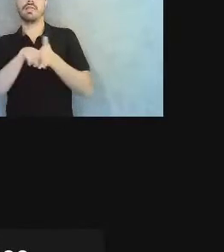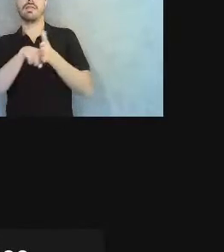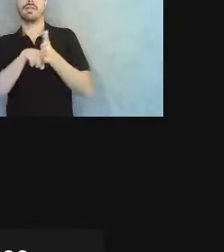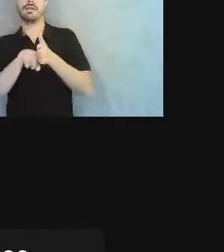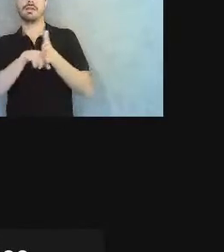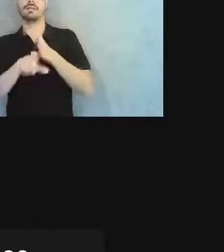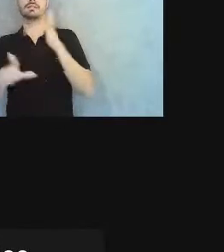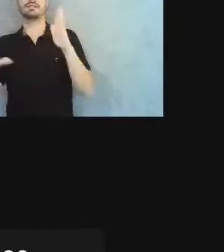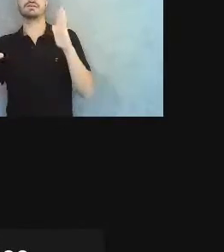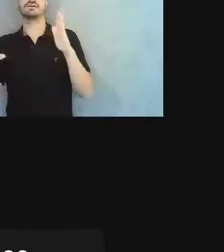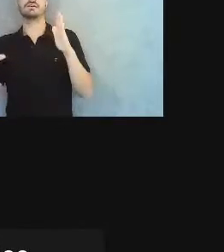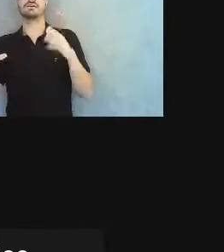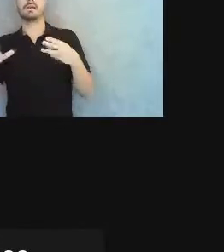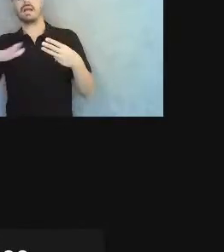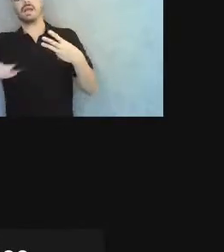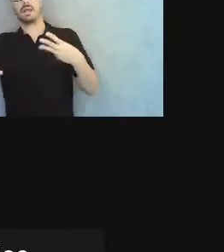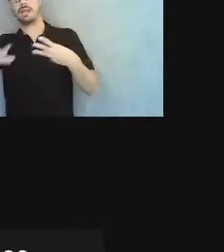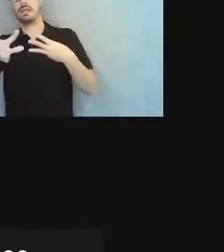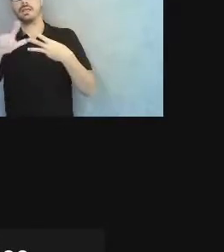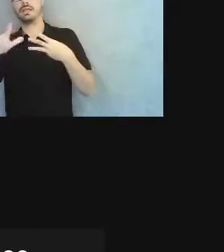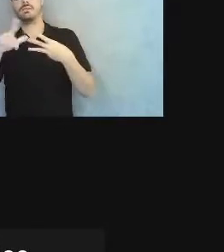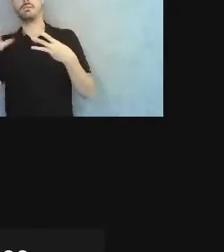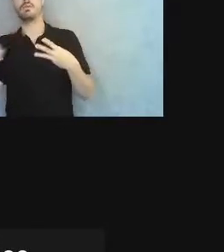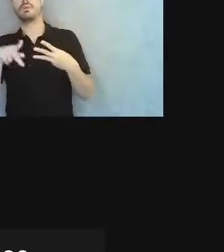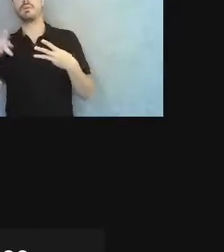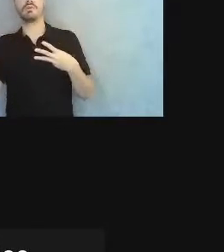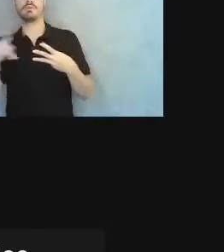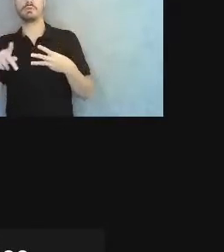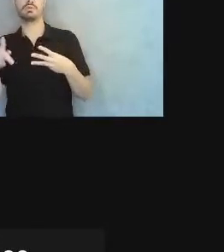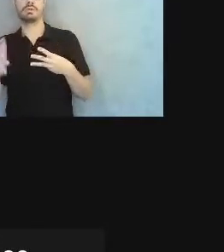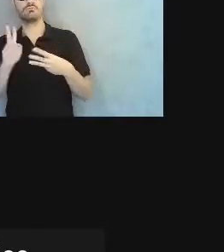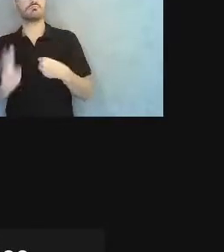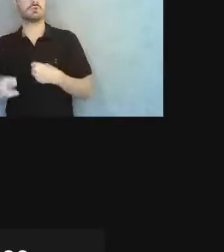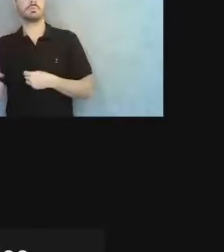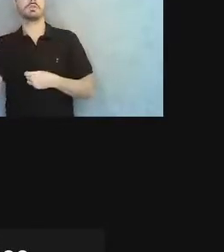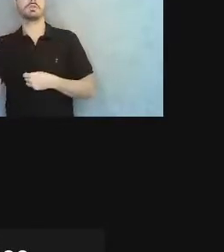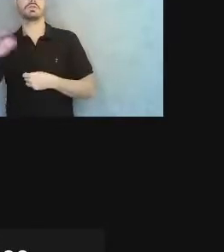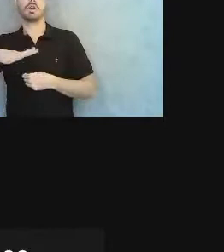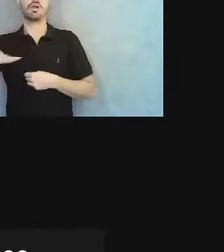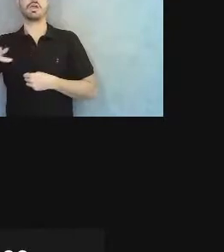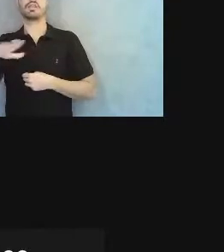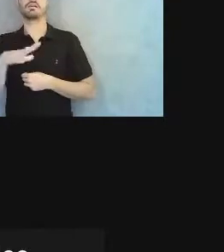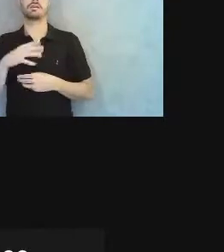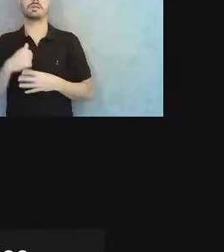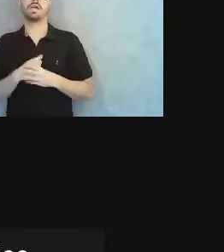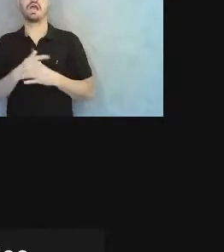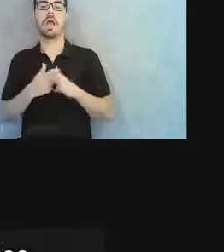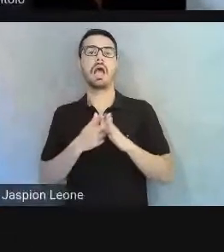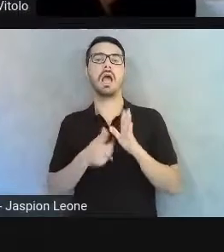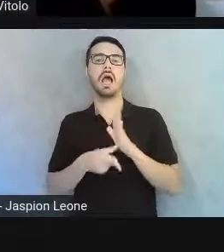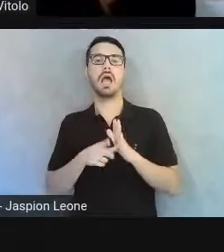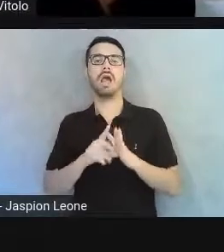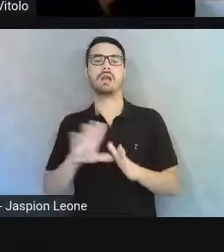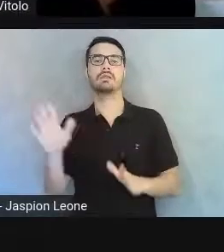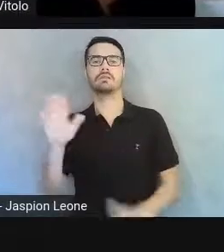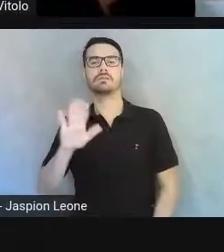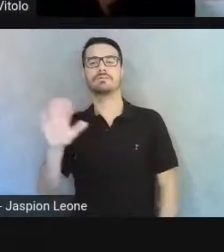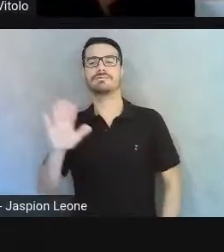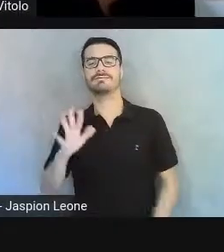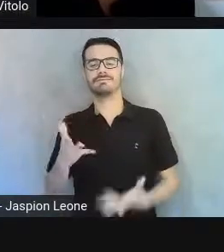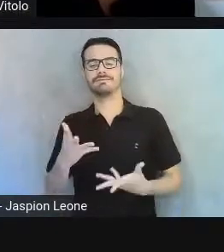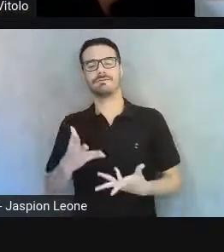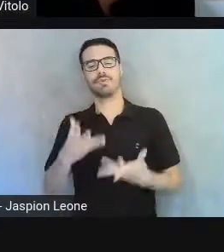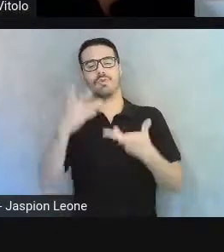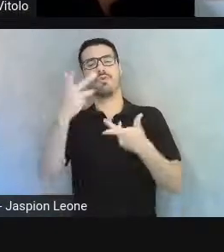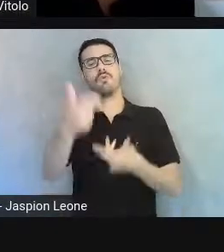Deputados e professora permanente do mestrado profissional em Poder Legislativo. Antes de me despedir, já deixo o convite aqui para amanhã, nesse